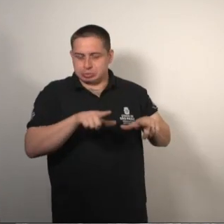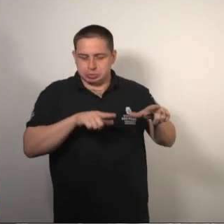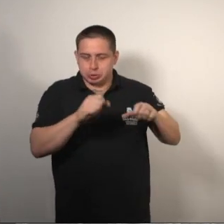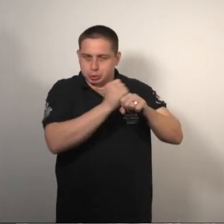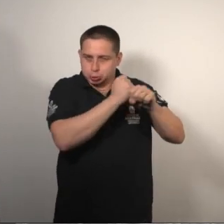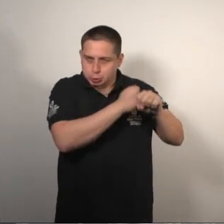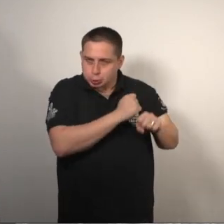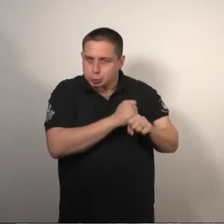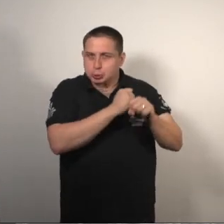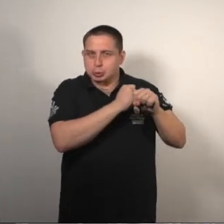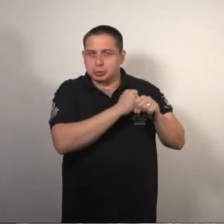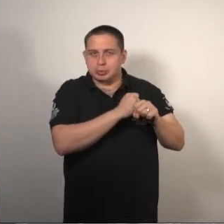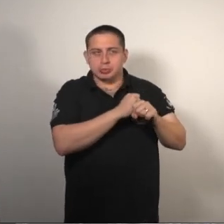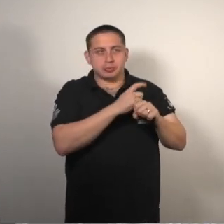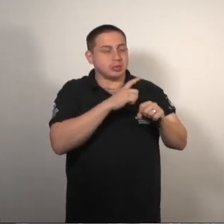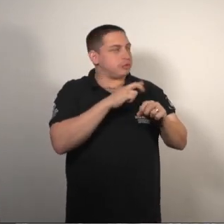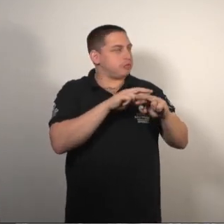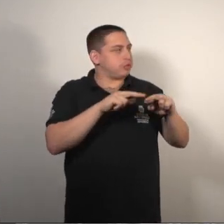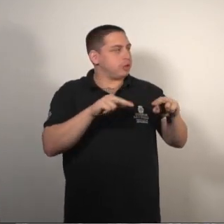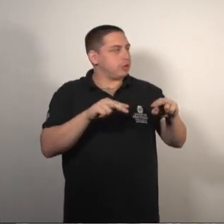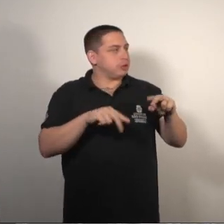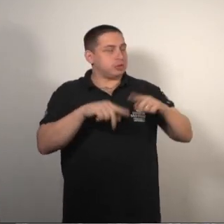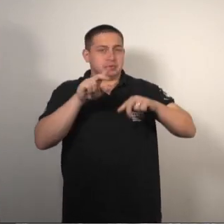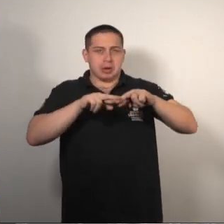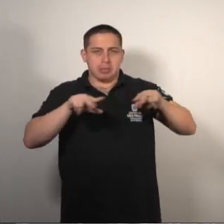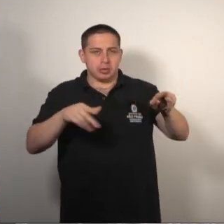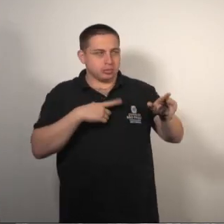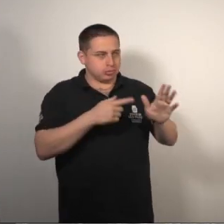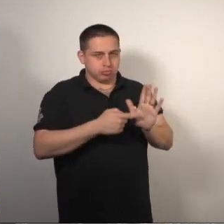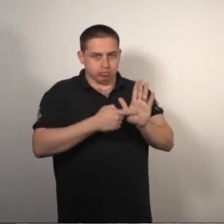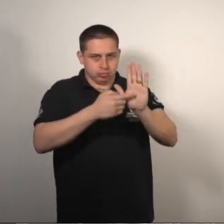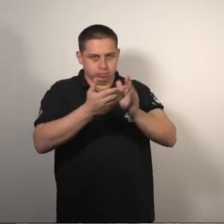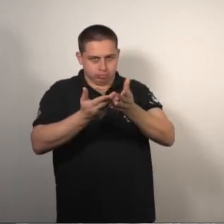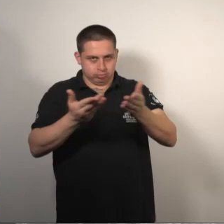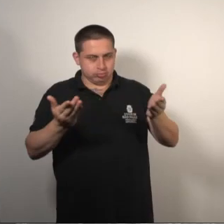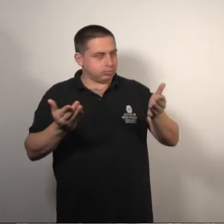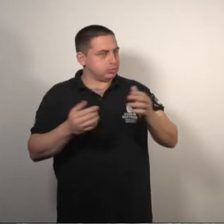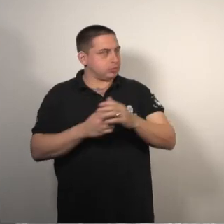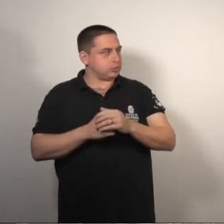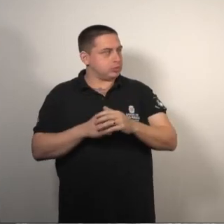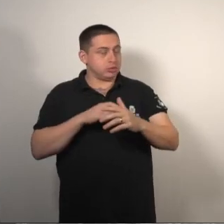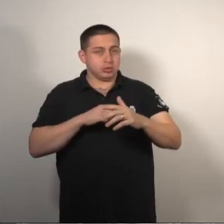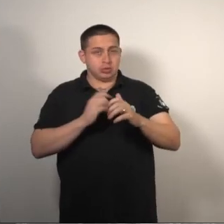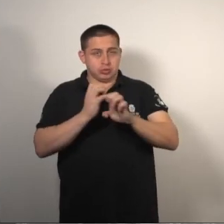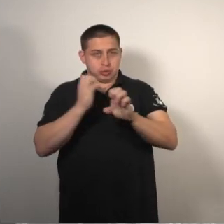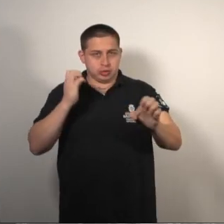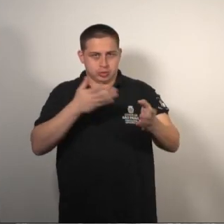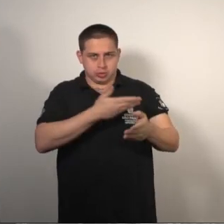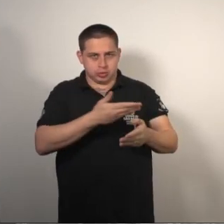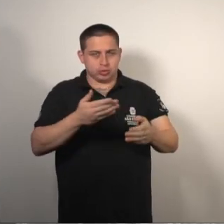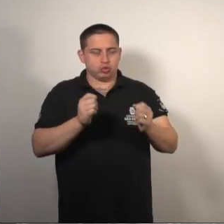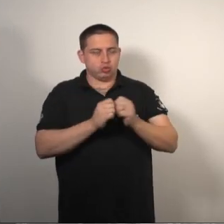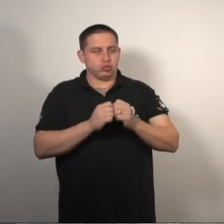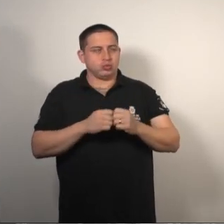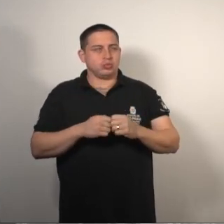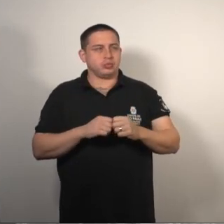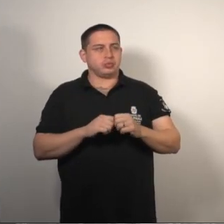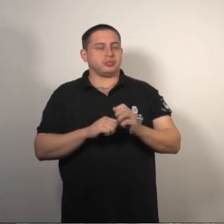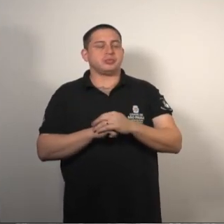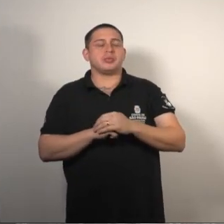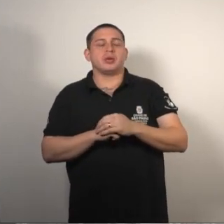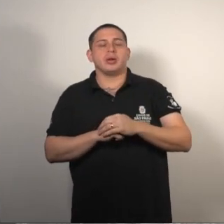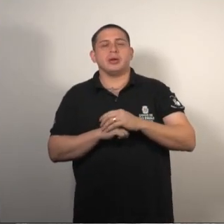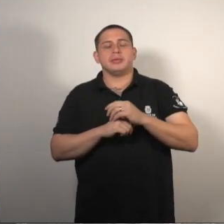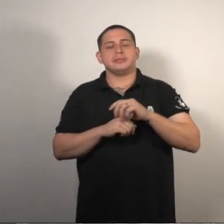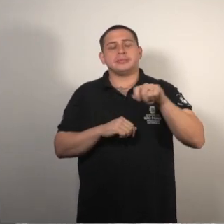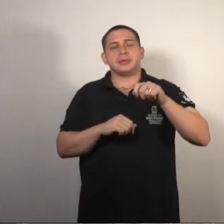dos equipamentos, não sei como é que fala corretamente tecnicamente, o engenheiro Marcos Monteiro vai poder falar, o engenheiro Taca vai poder falar, com relação